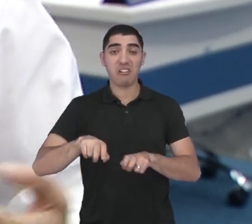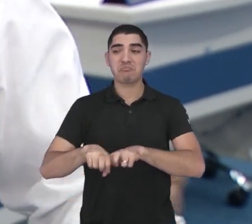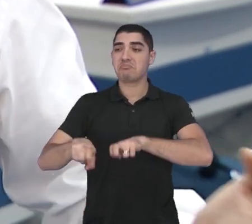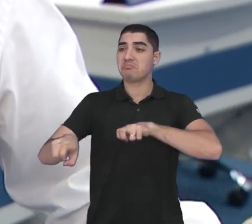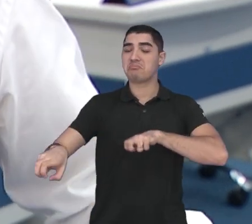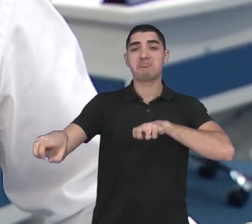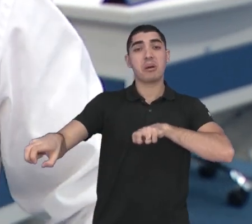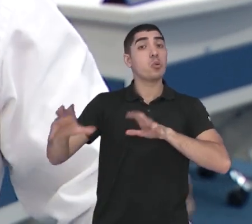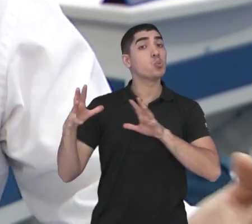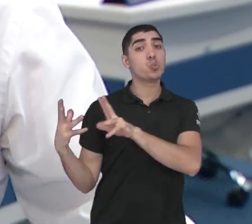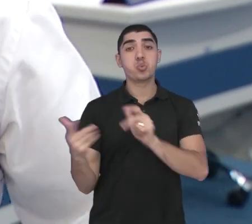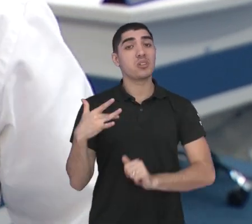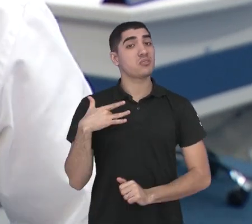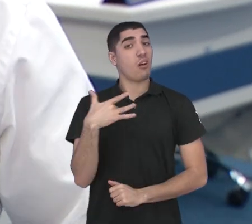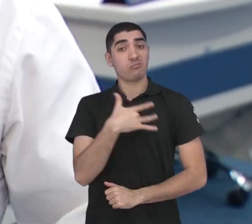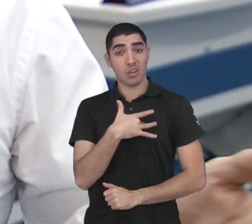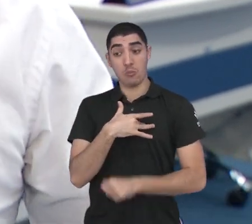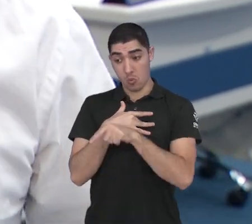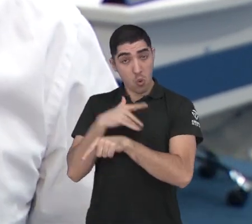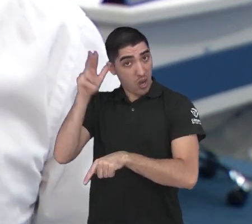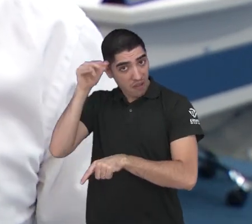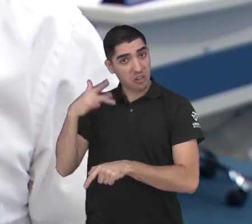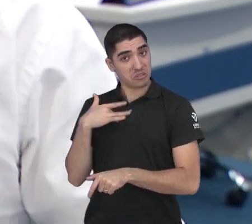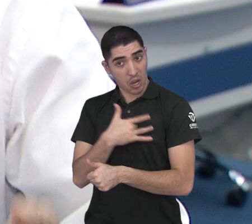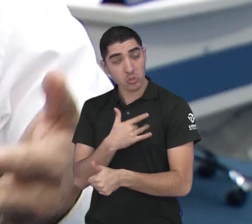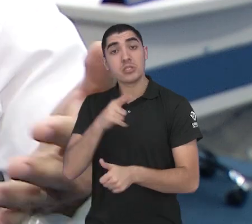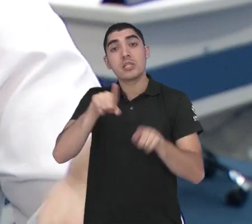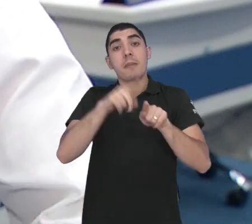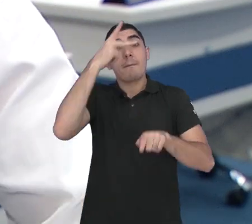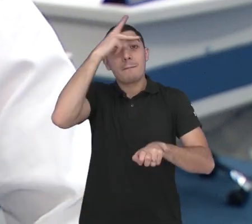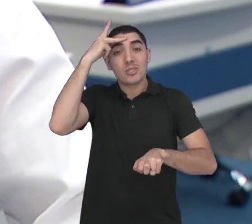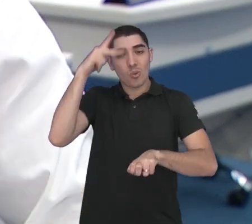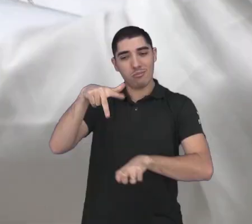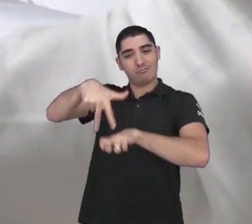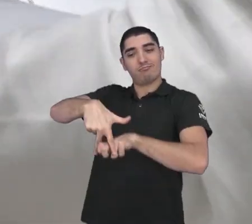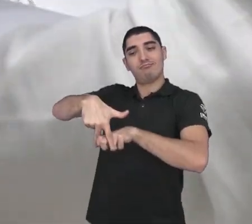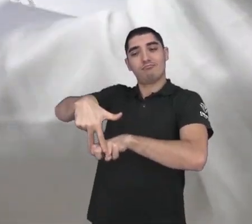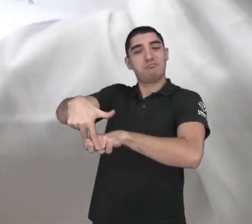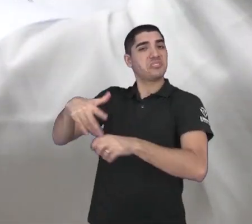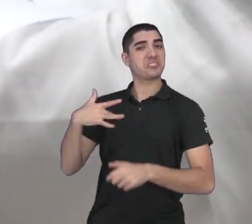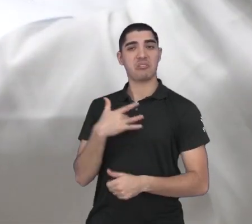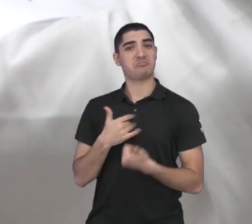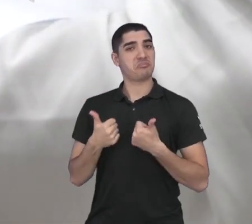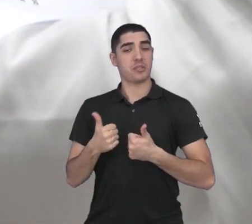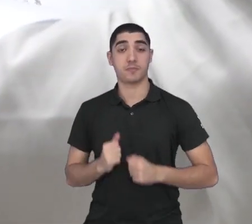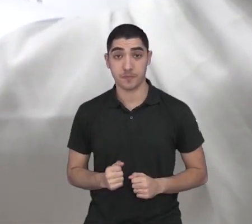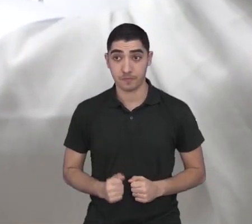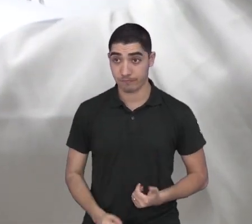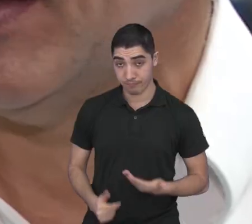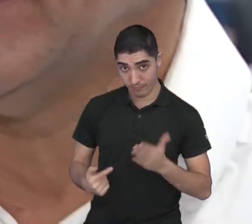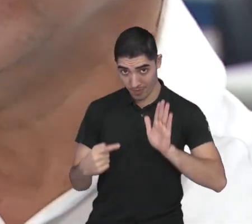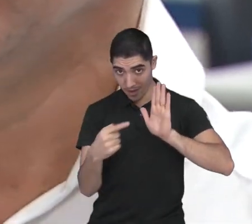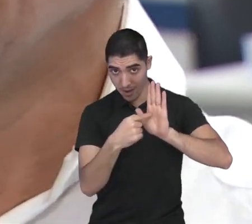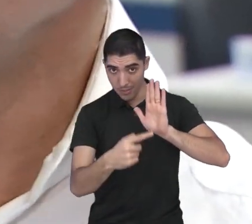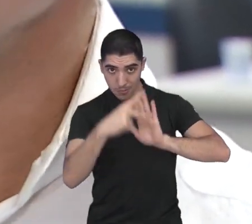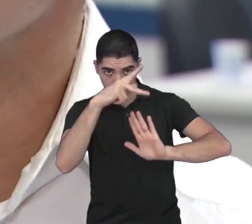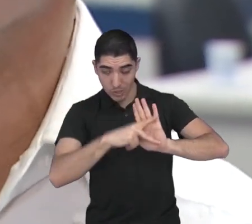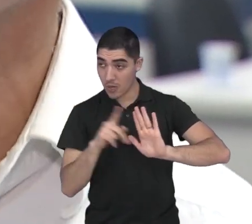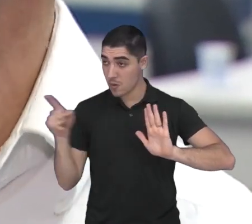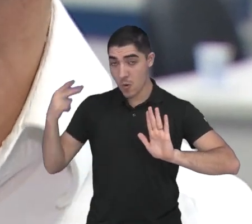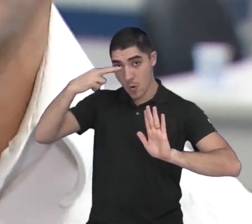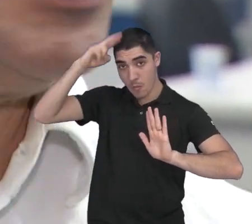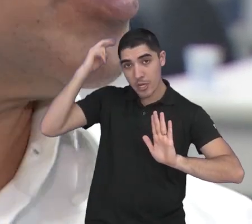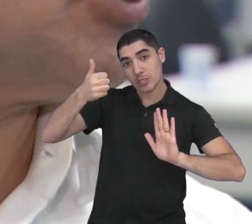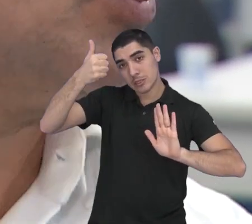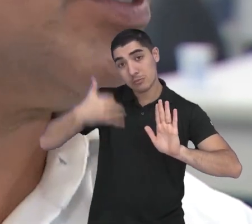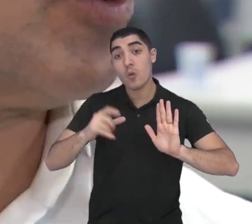é uma cavalgada saudável para todo mundo, para o cavalo e para quem está conduzindo. Caso o projeto seja aprovado, o vereador Robertinho